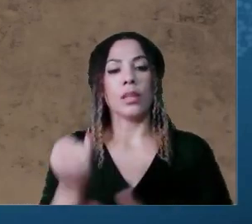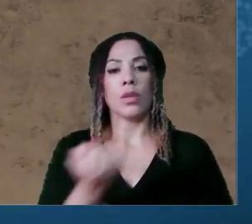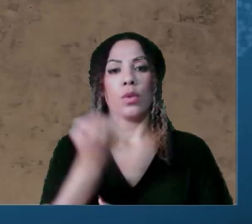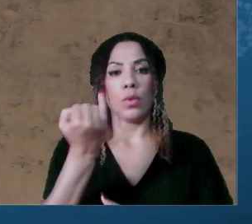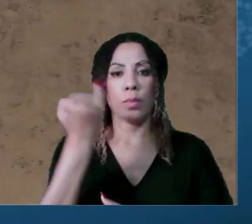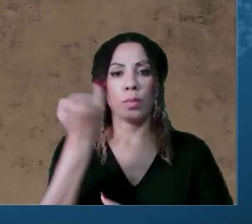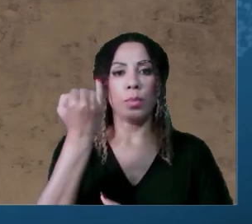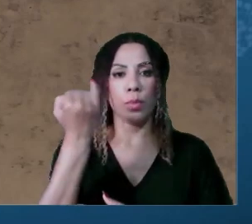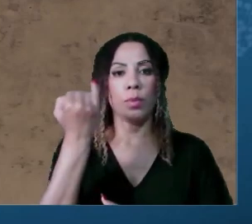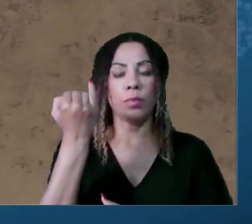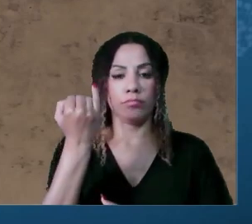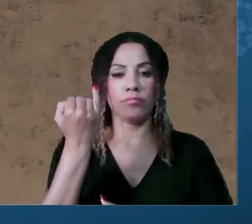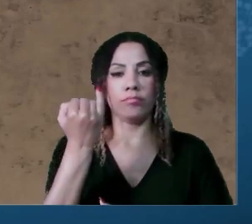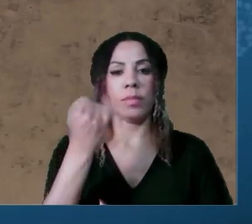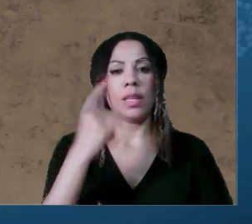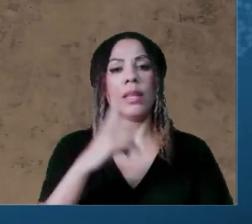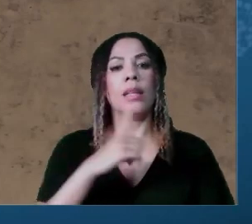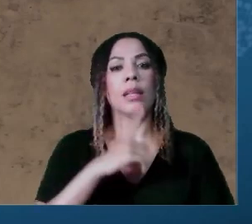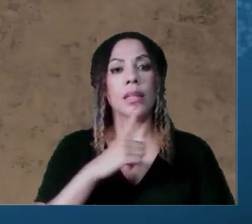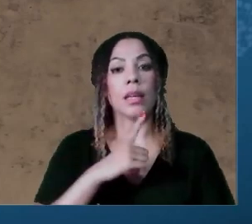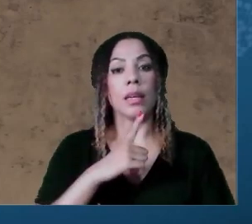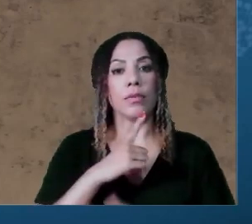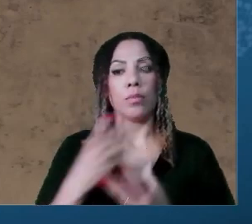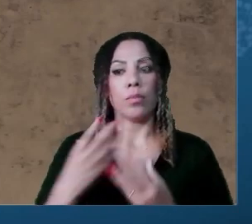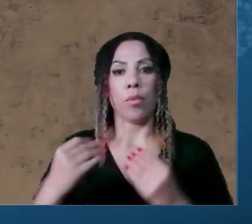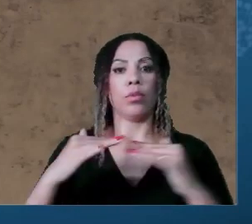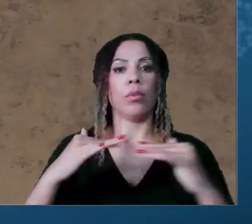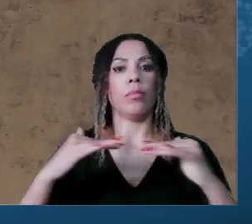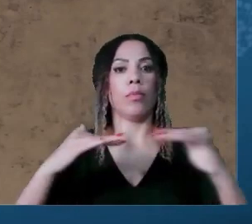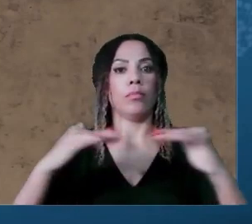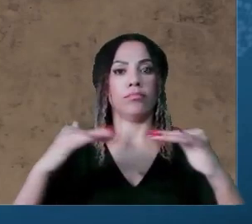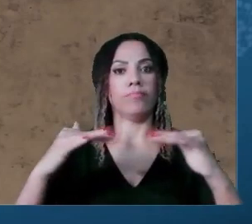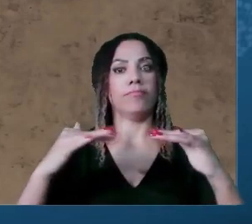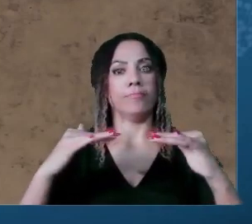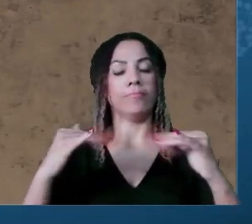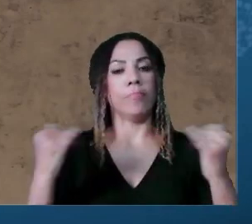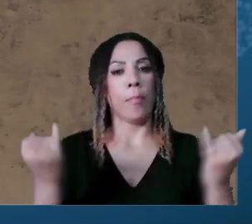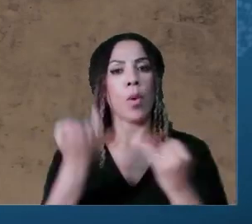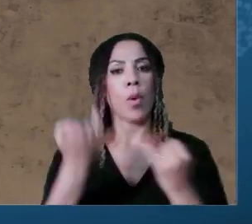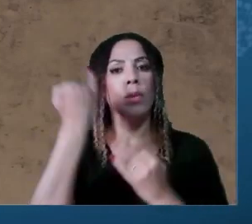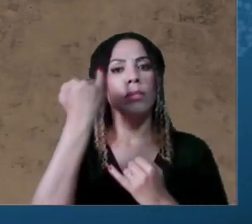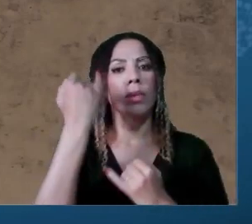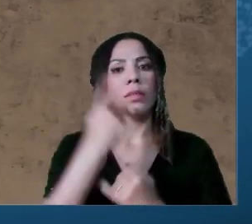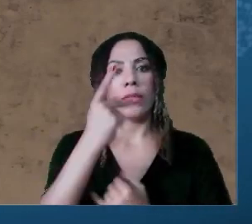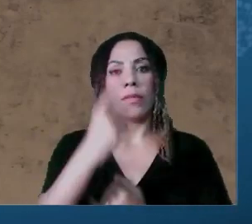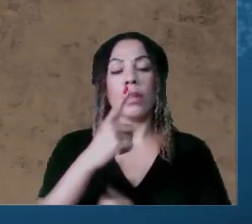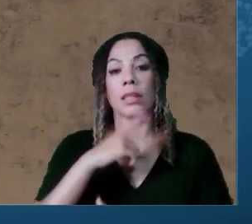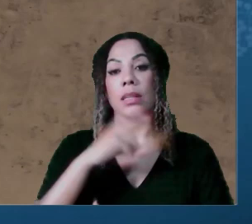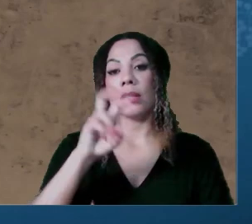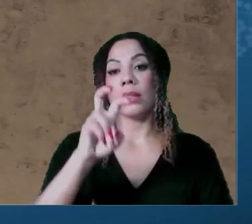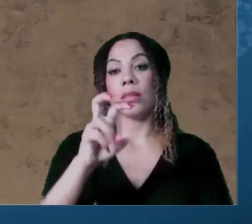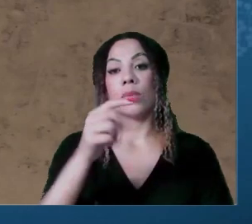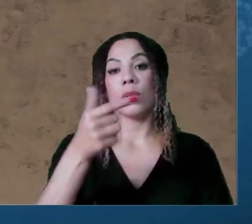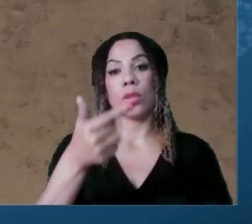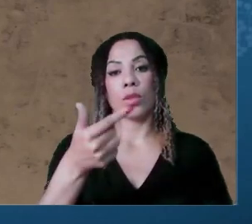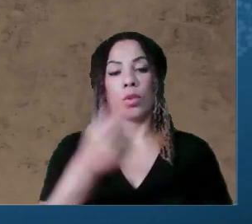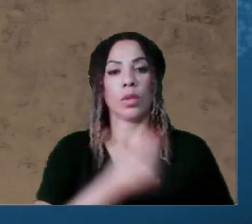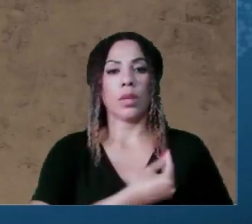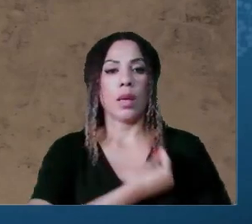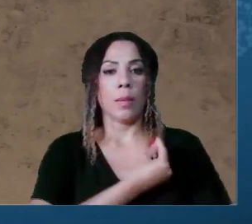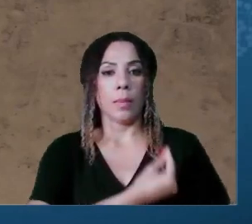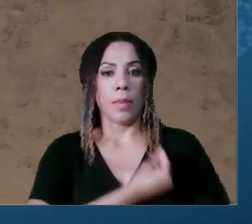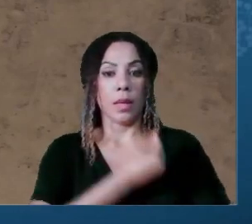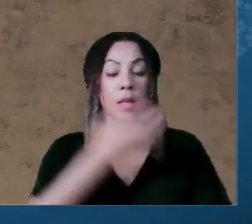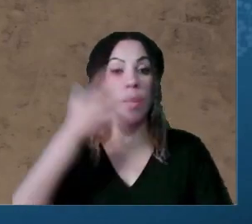importantes. Teve uma grande movimentação, né? É importante dizer que tivemos 52 participantes,